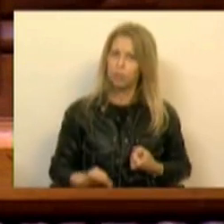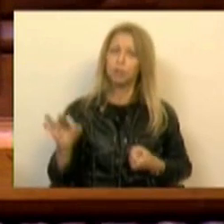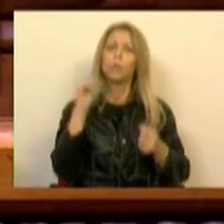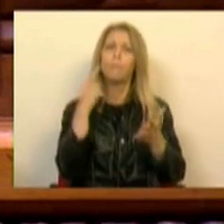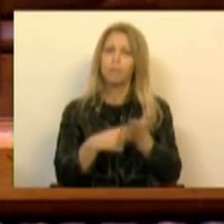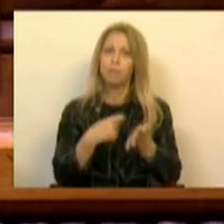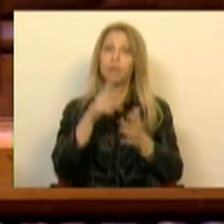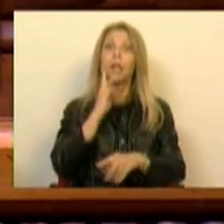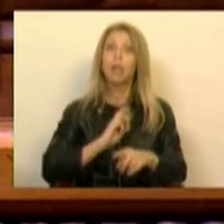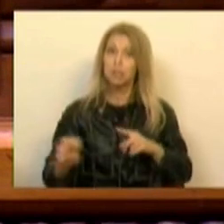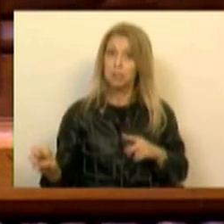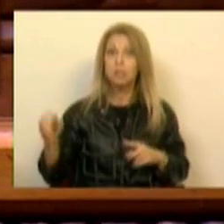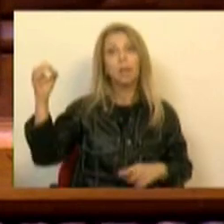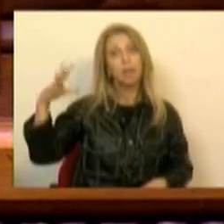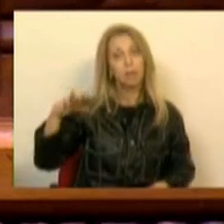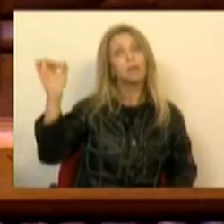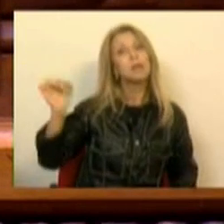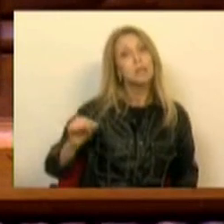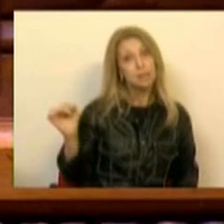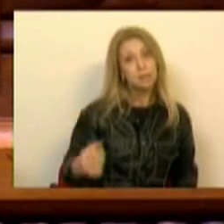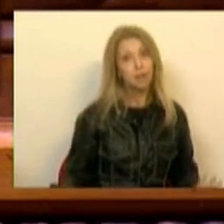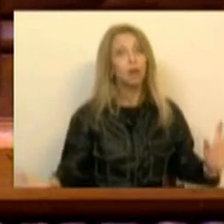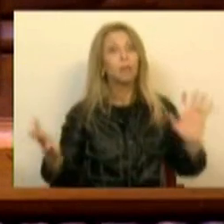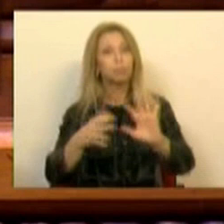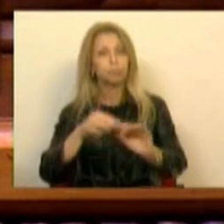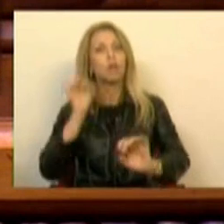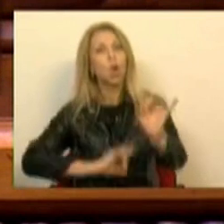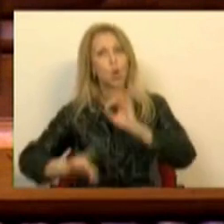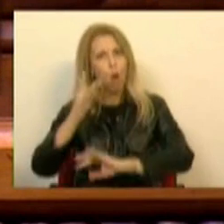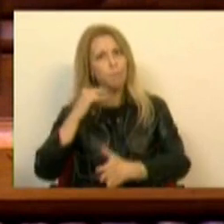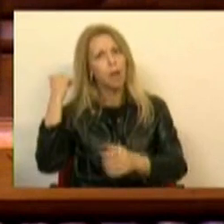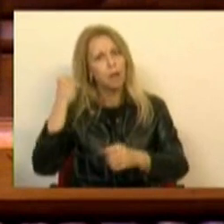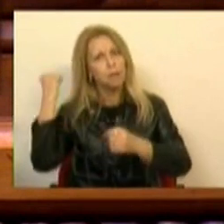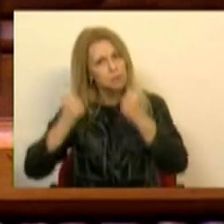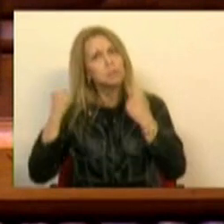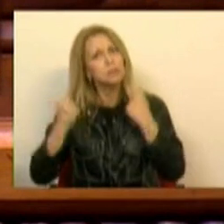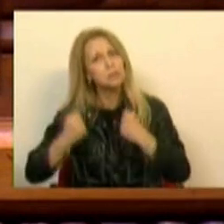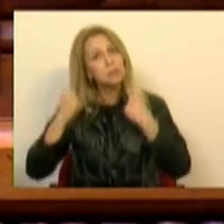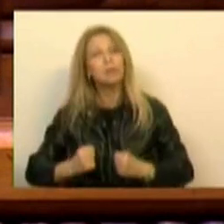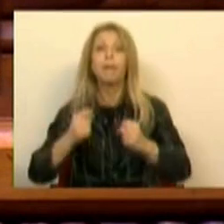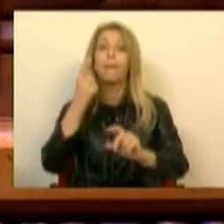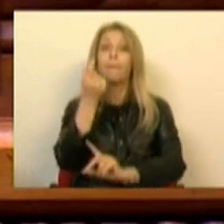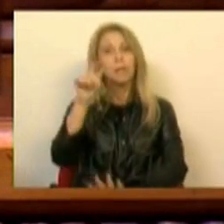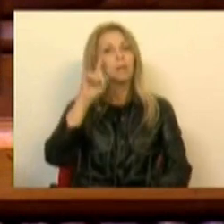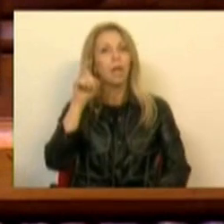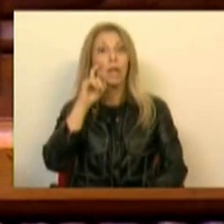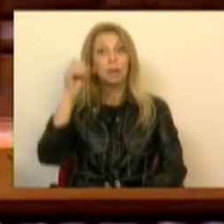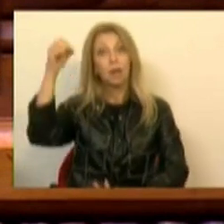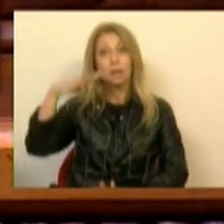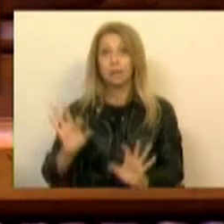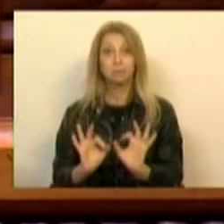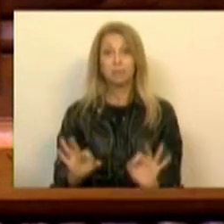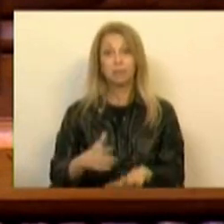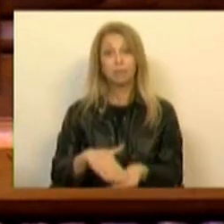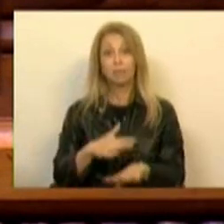eletricidade. Batemos-nos na Europa com sucesso para garantir o alívio da pressão sobre o preço da eletricidade, como tínhamos feito,